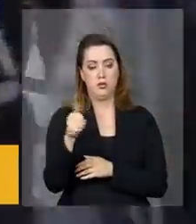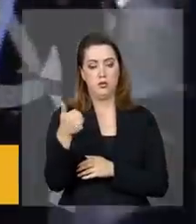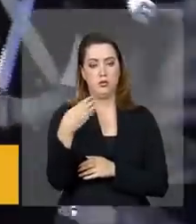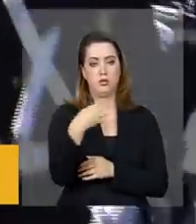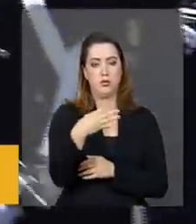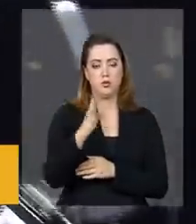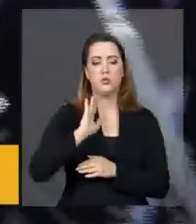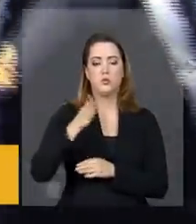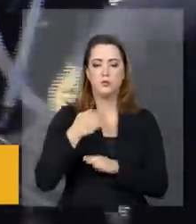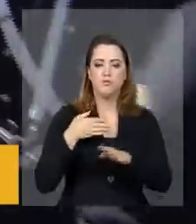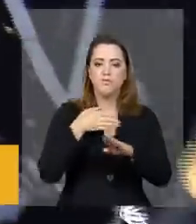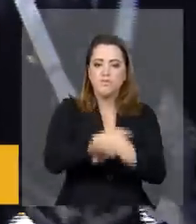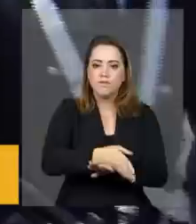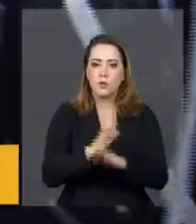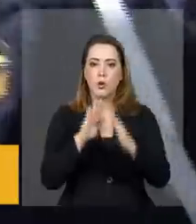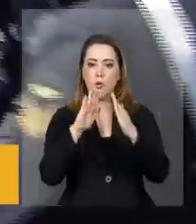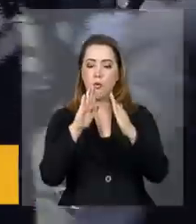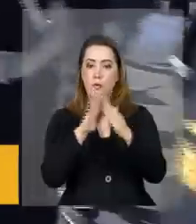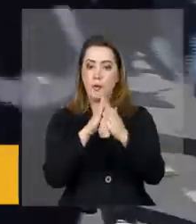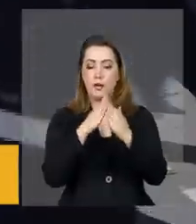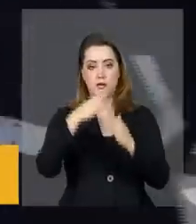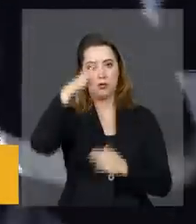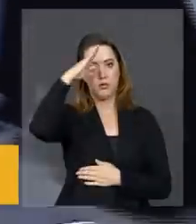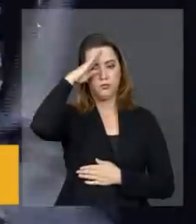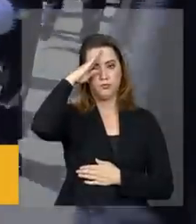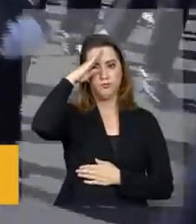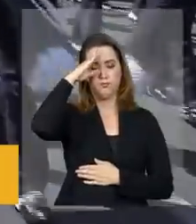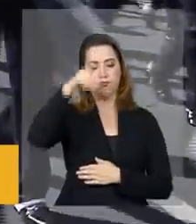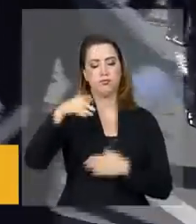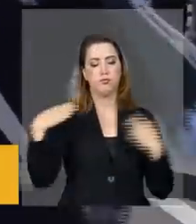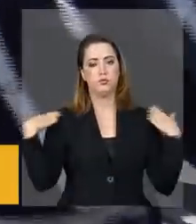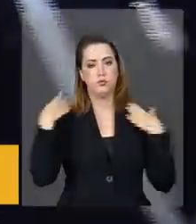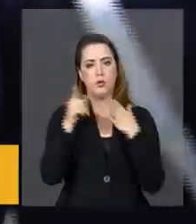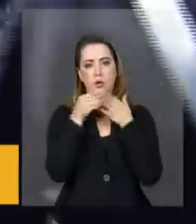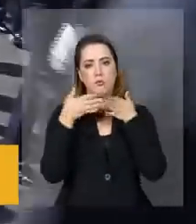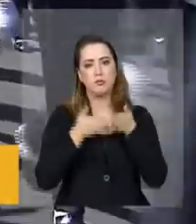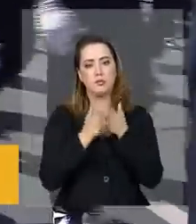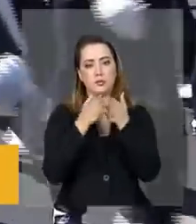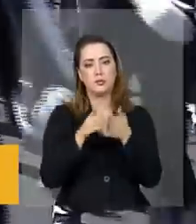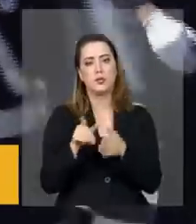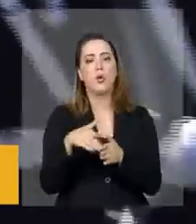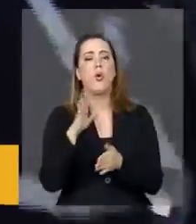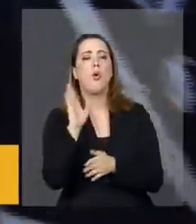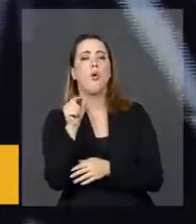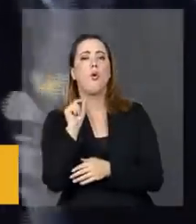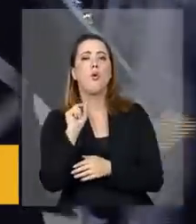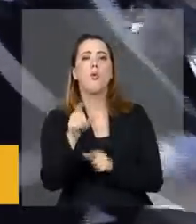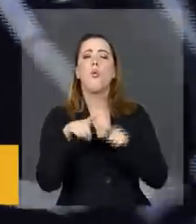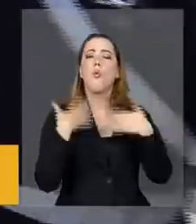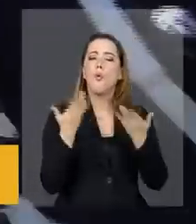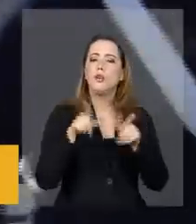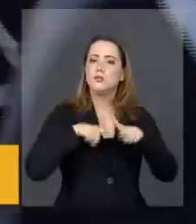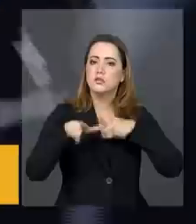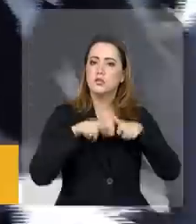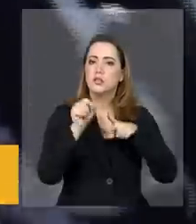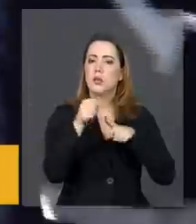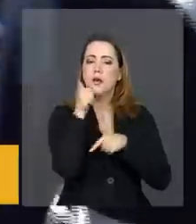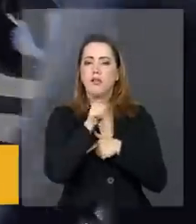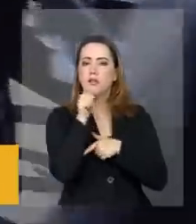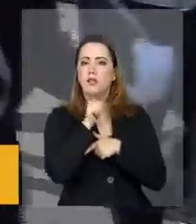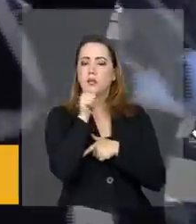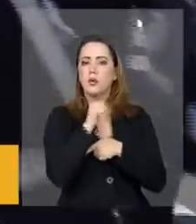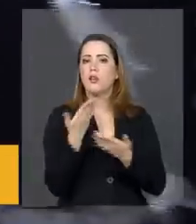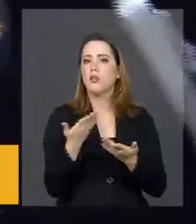naval, né, no corpo de intendente. Inicialmente, qual era o papel das mulheres na Marinha? elas